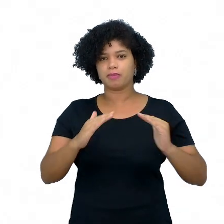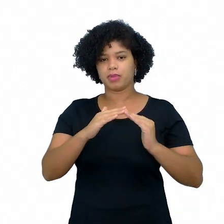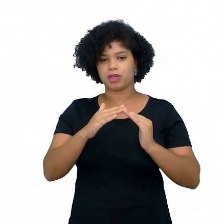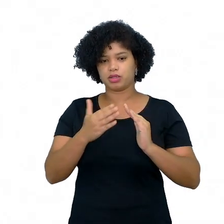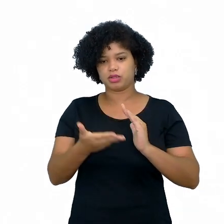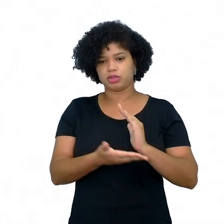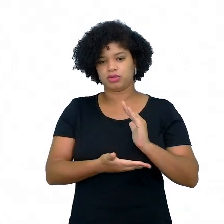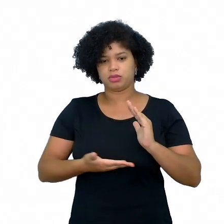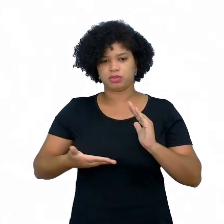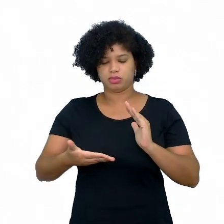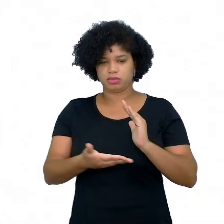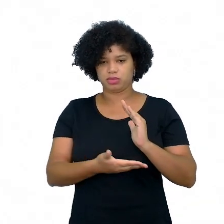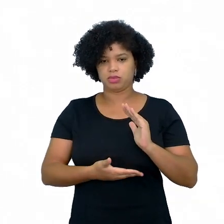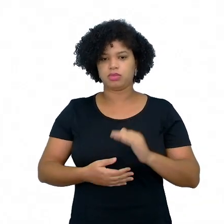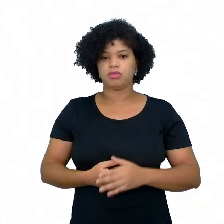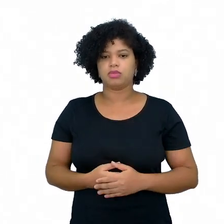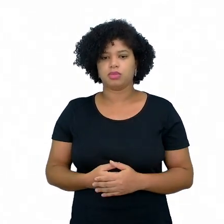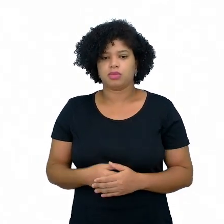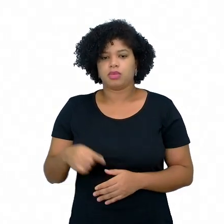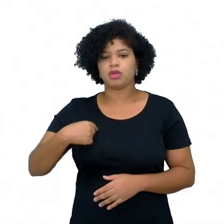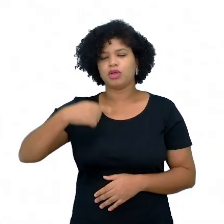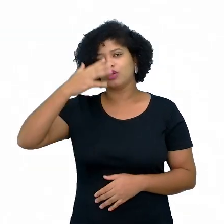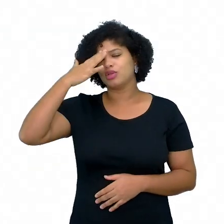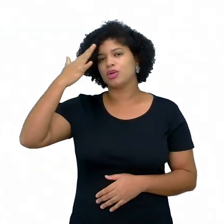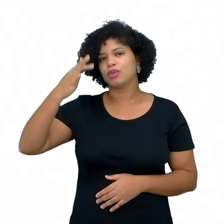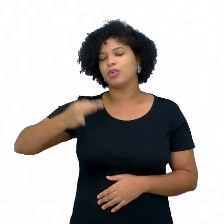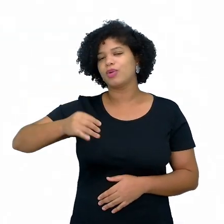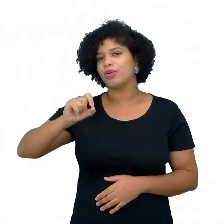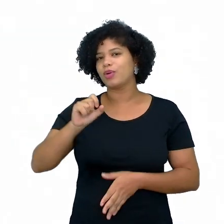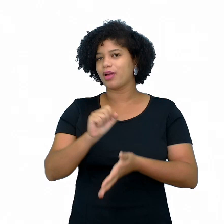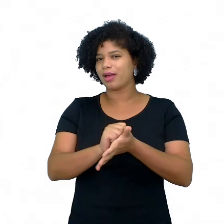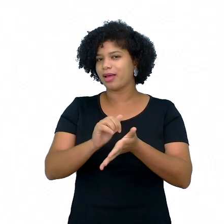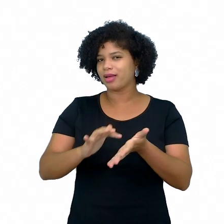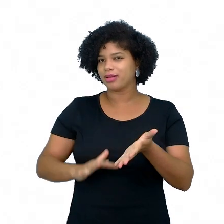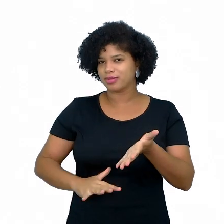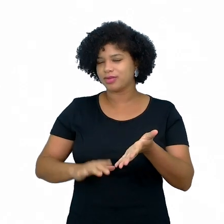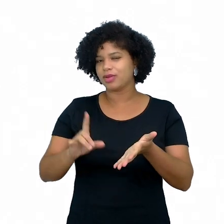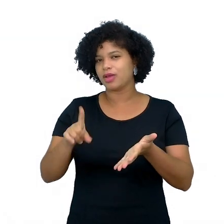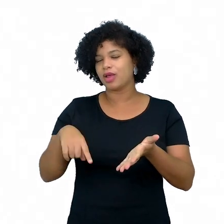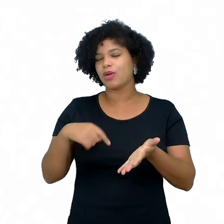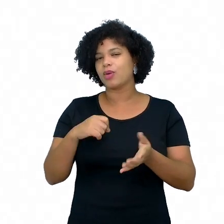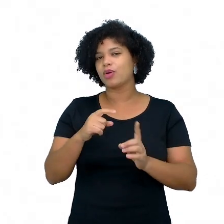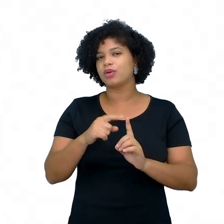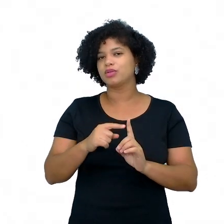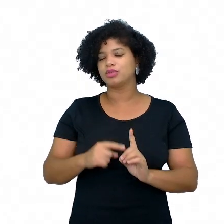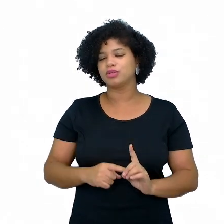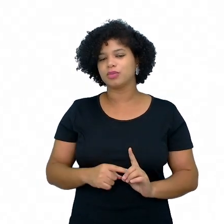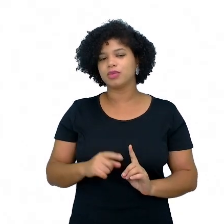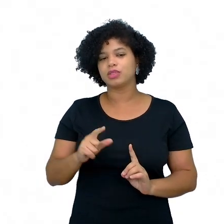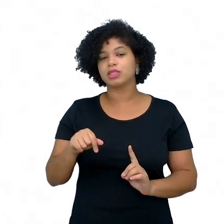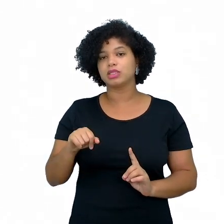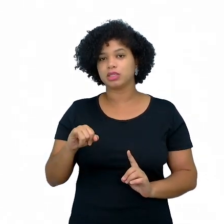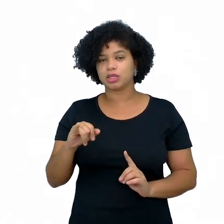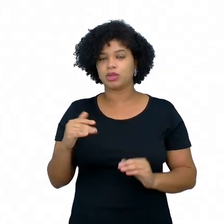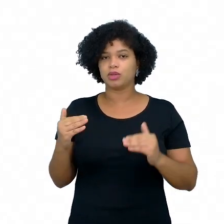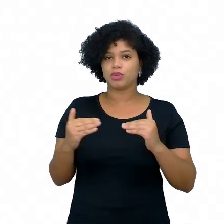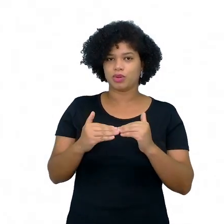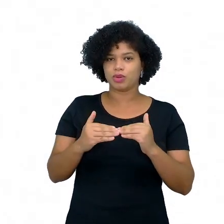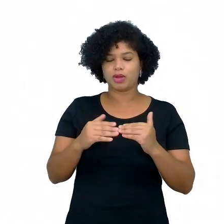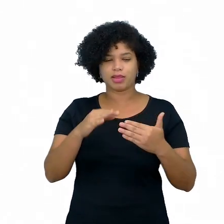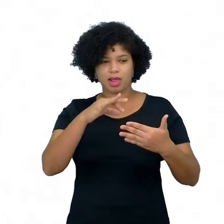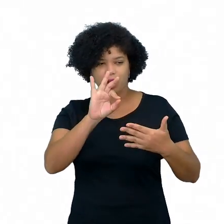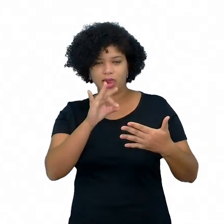pentagonal. Entendemos, então, aí que essa atividade é do tipo confirmação, pois